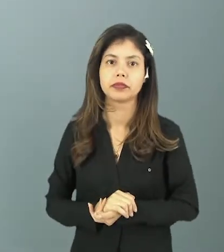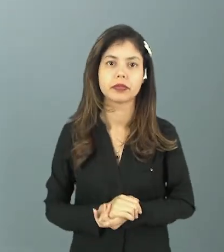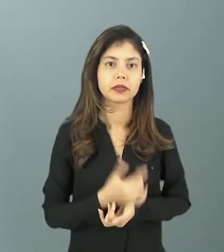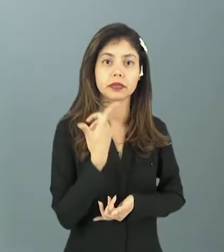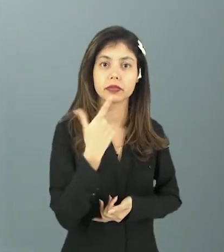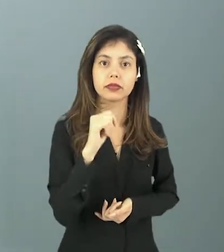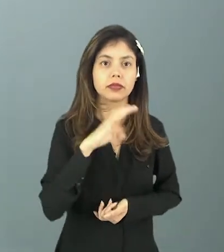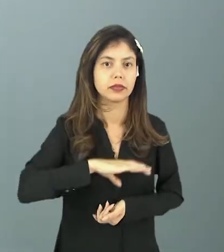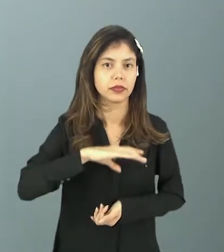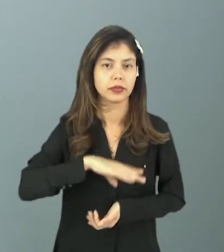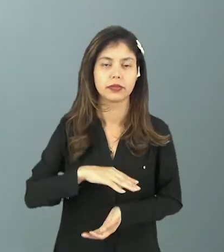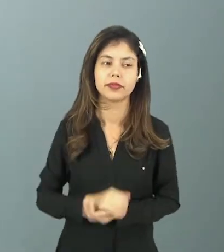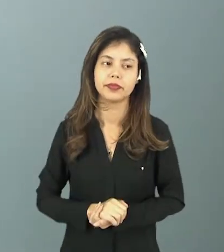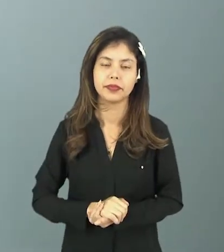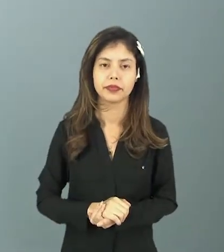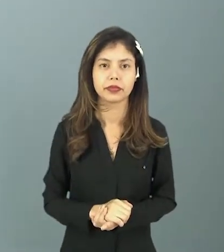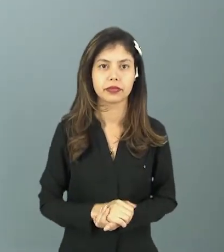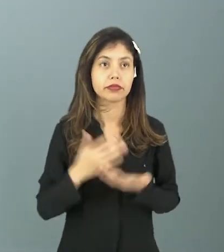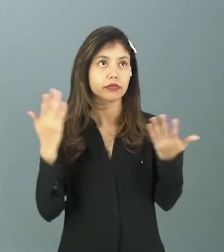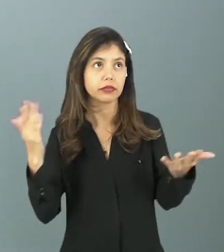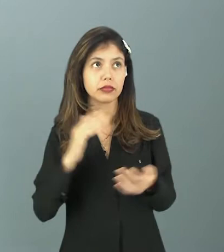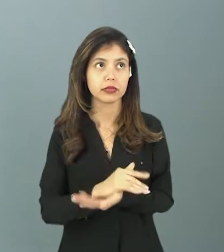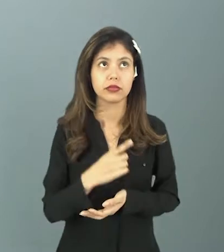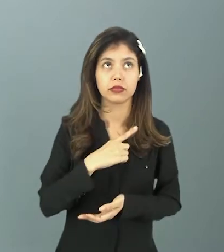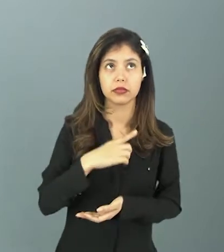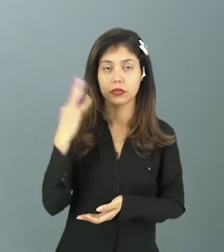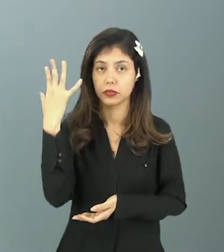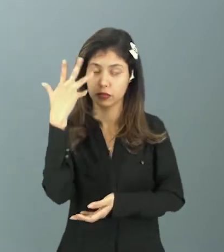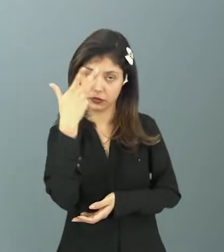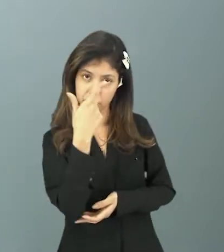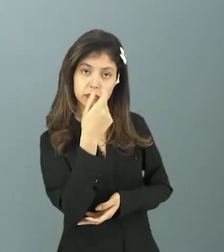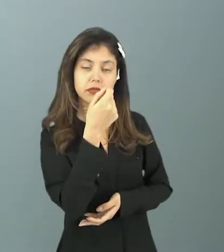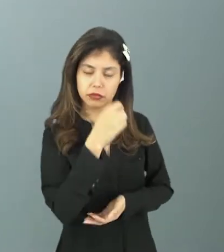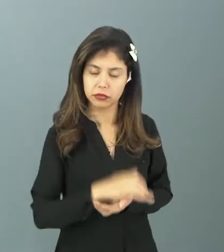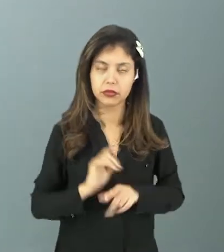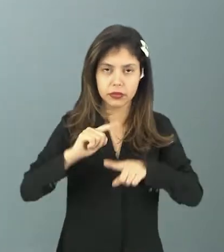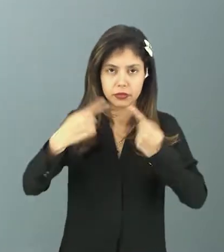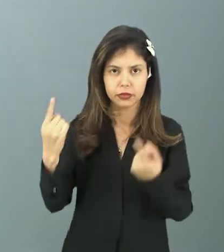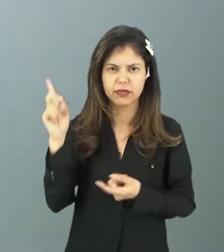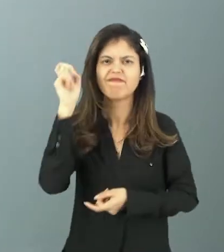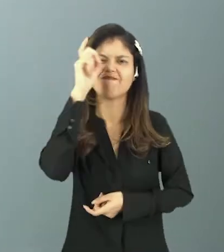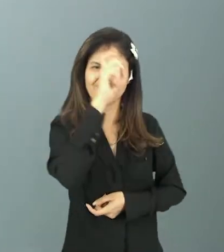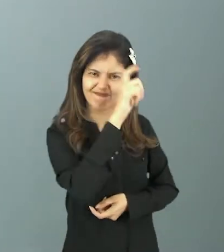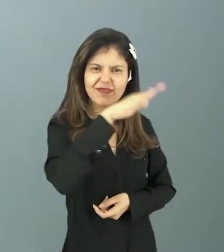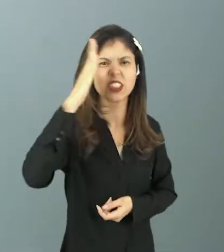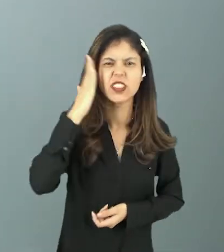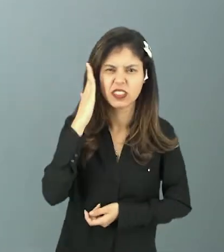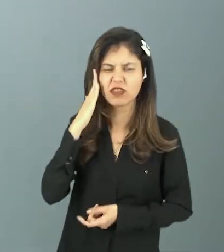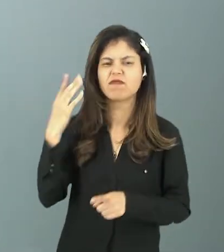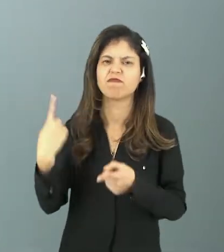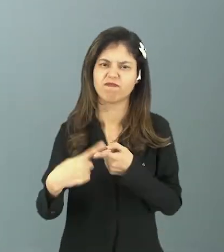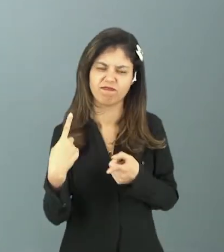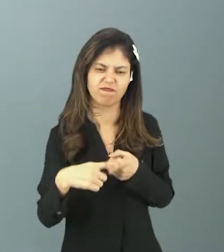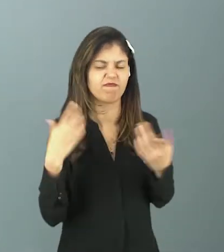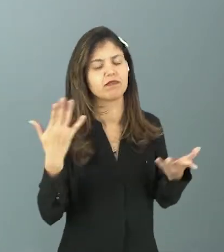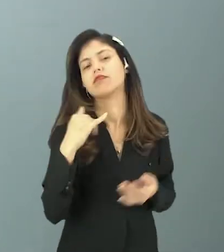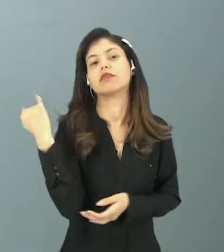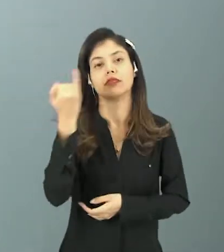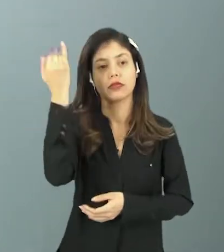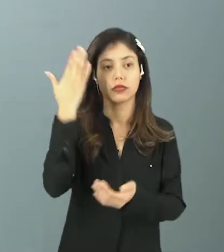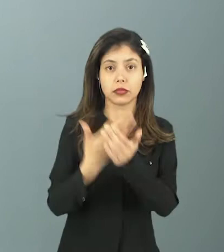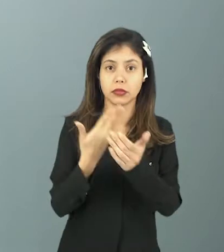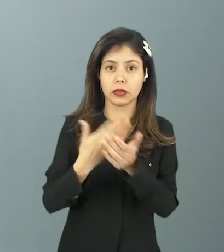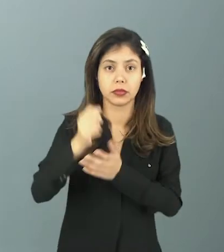língua portuguesa, que embora seja uma língua muito bonita, é claro, mas é muito complicado, muitas vezes, por isso que é importante nós estudarmos